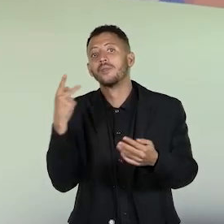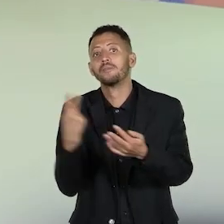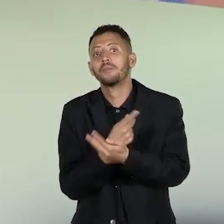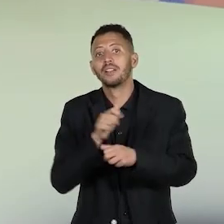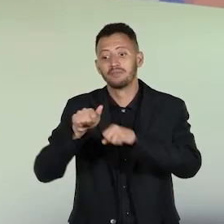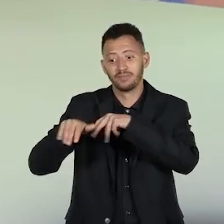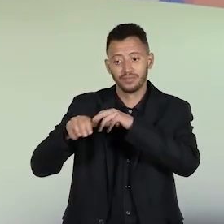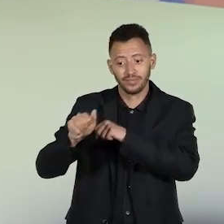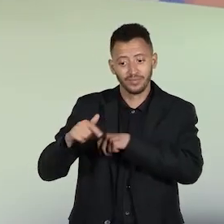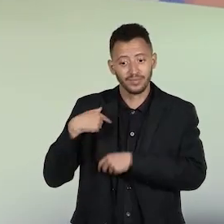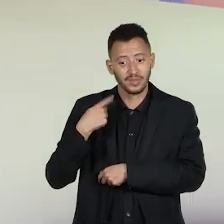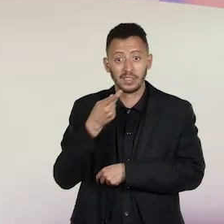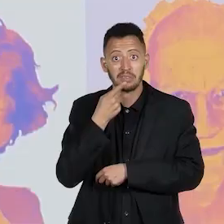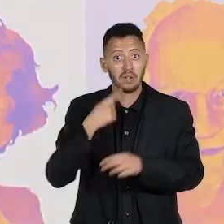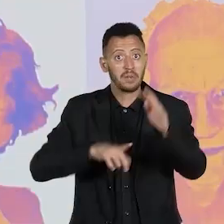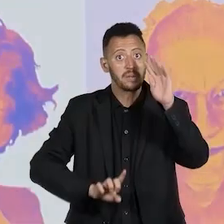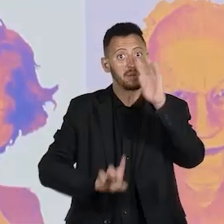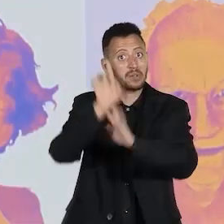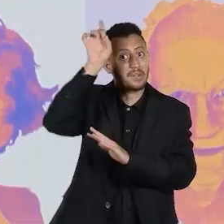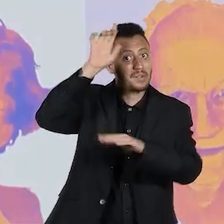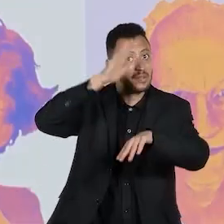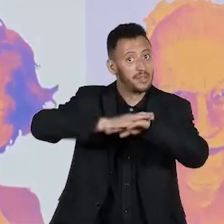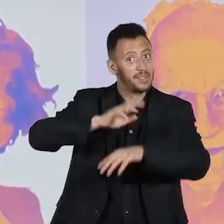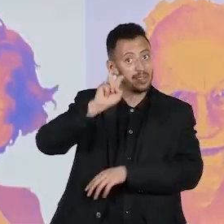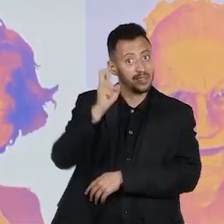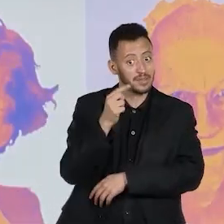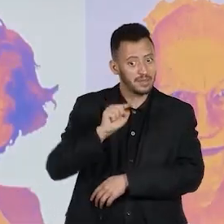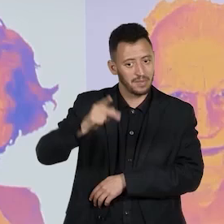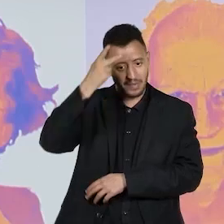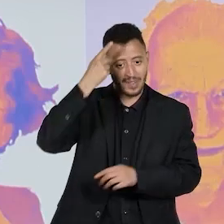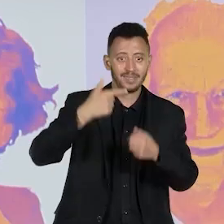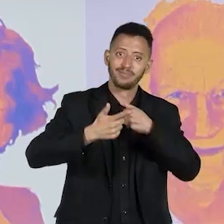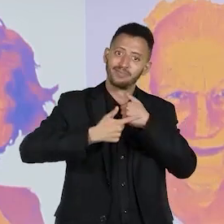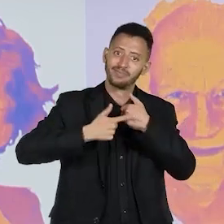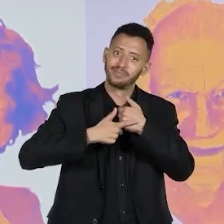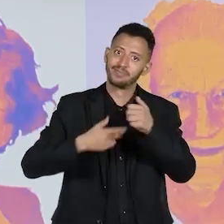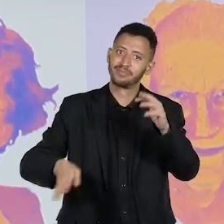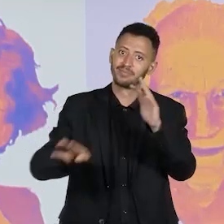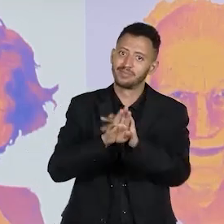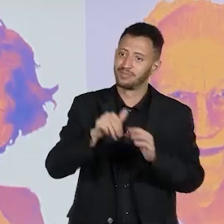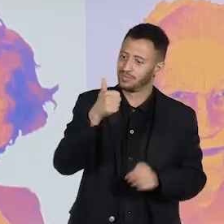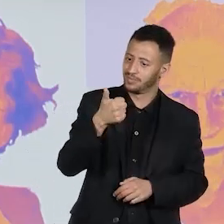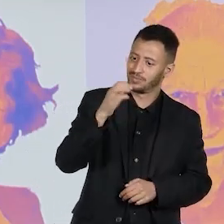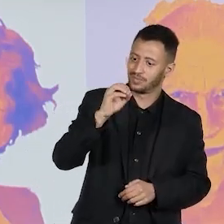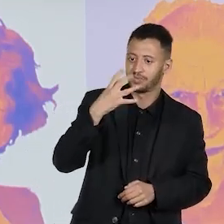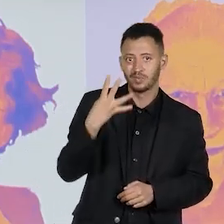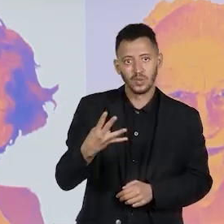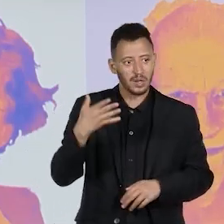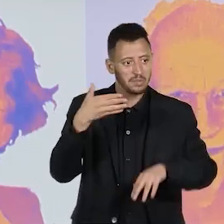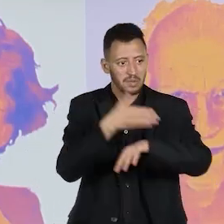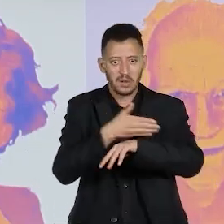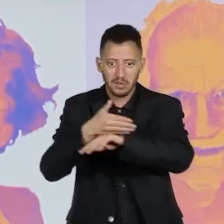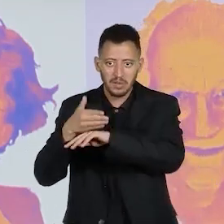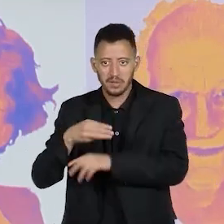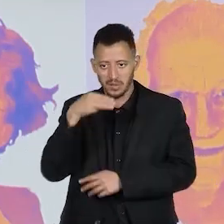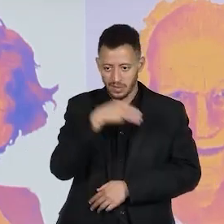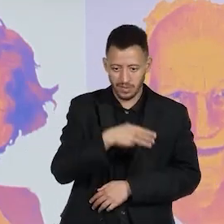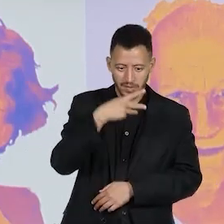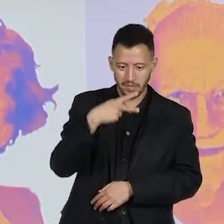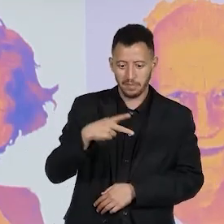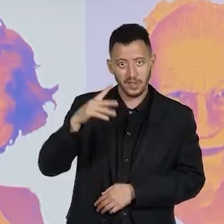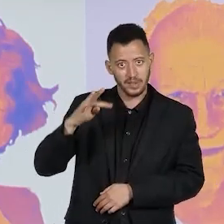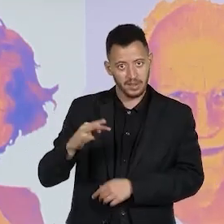Conta pra gente. Vou te contar, olha só. Nosso post recorde de likes, com quase 5.000 curtidas e que alcançou mais de 104.000